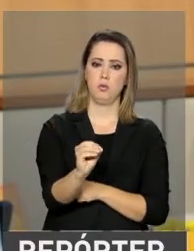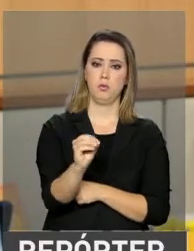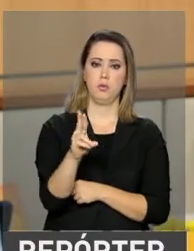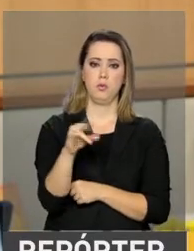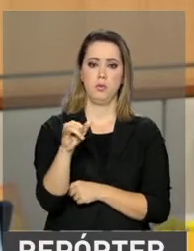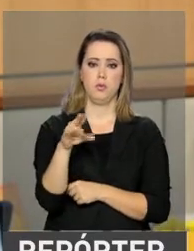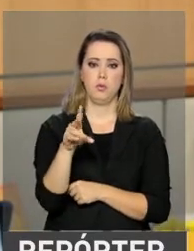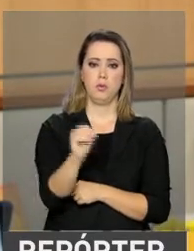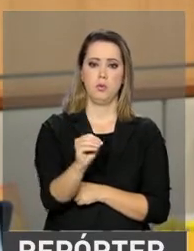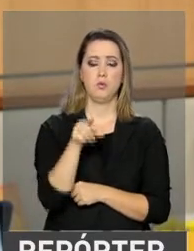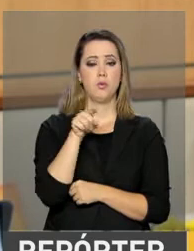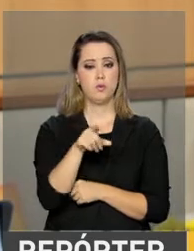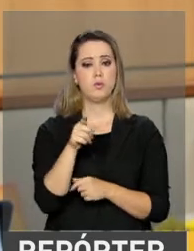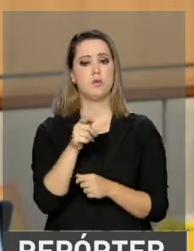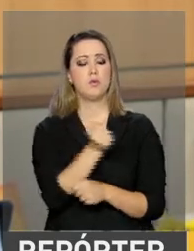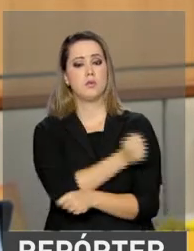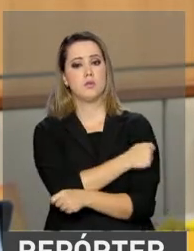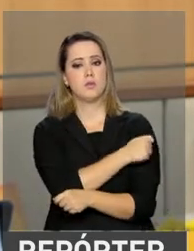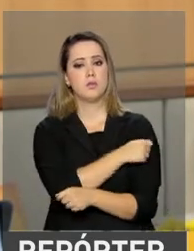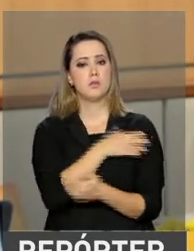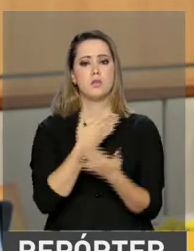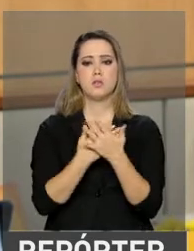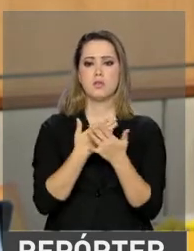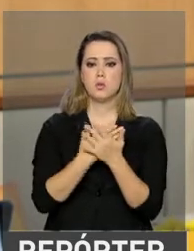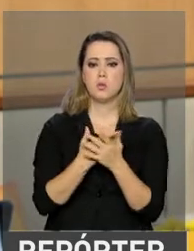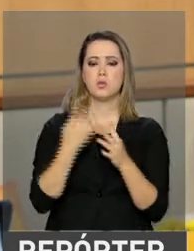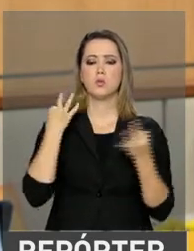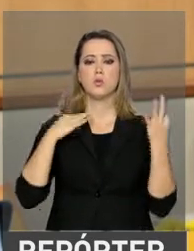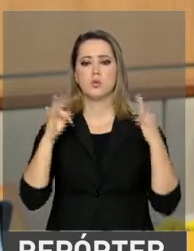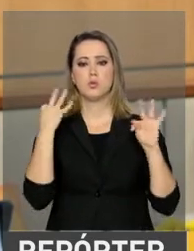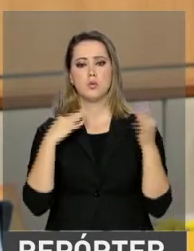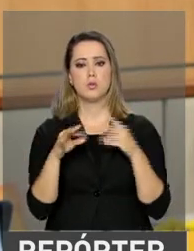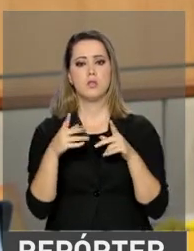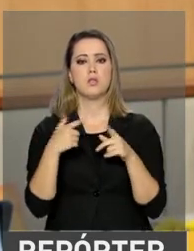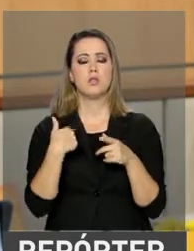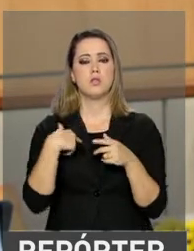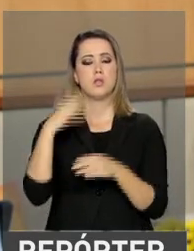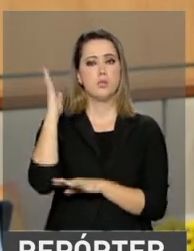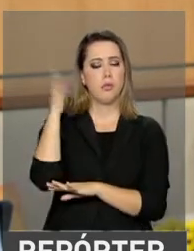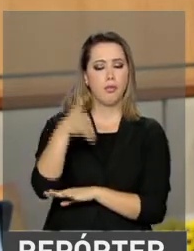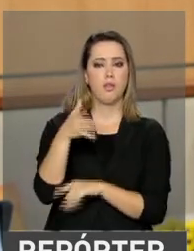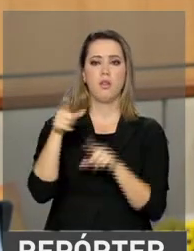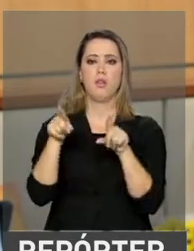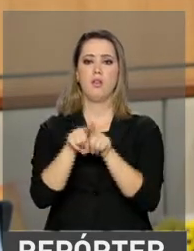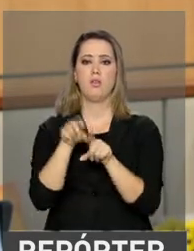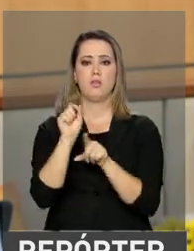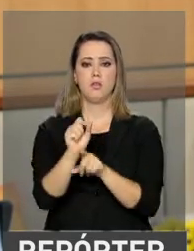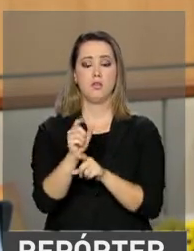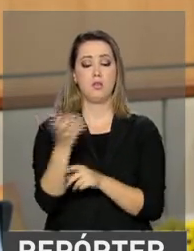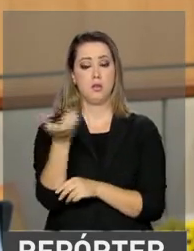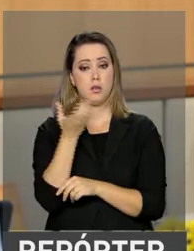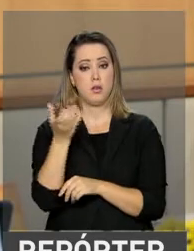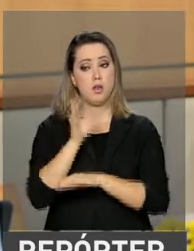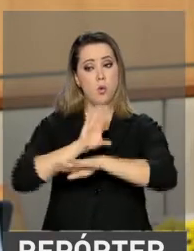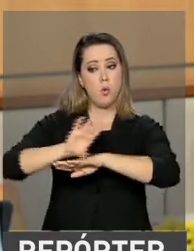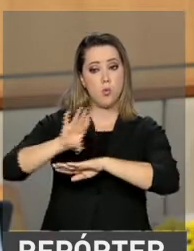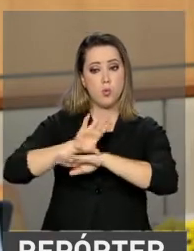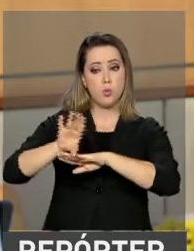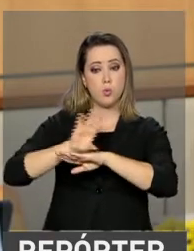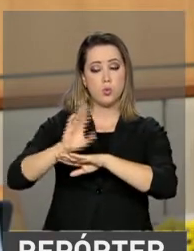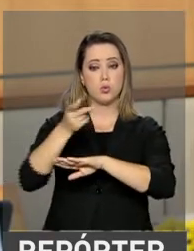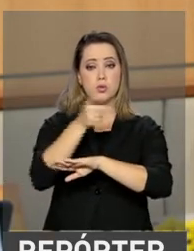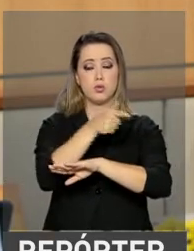turismo gastronomia hotelaria e você tem interesse em conseguir uma qualificação profissional no